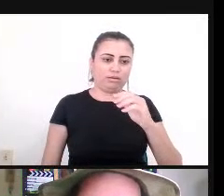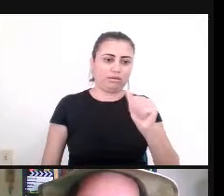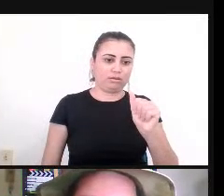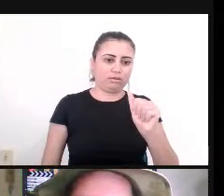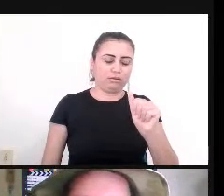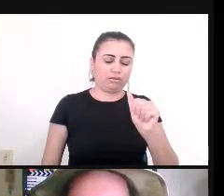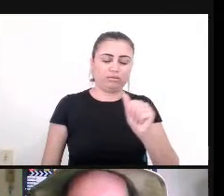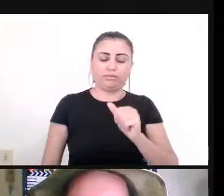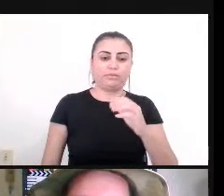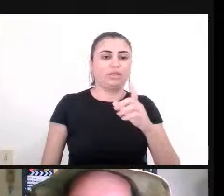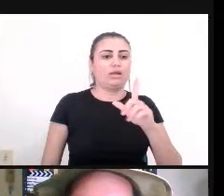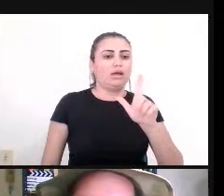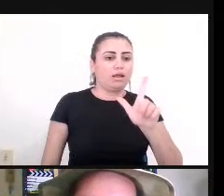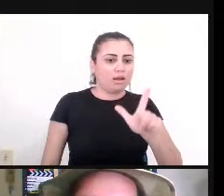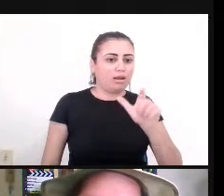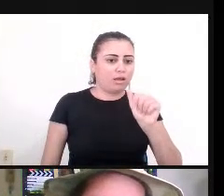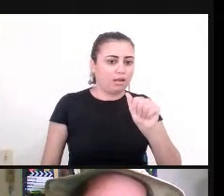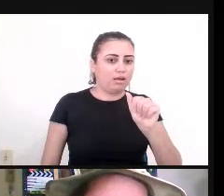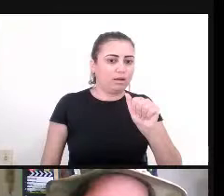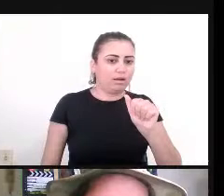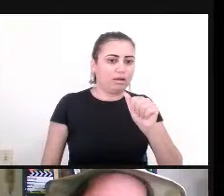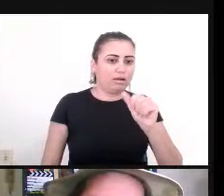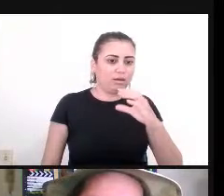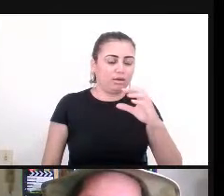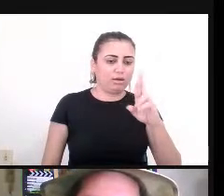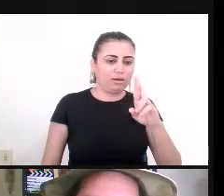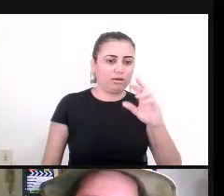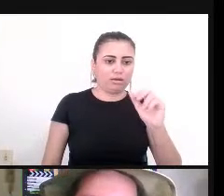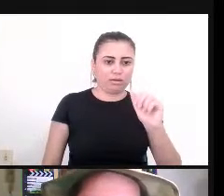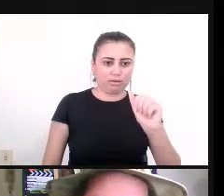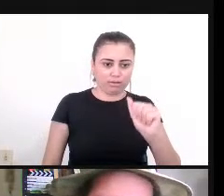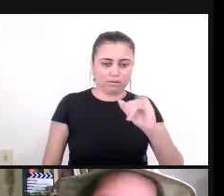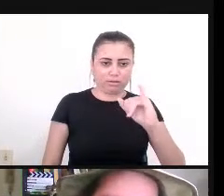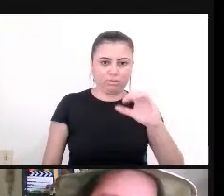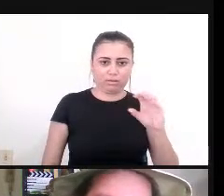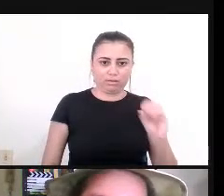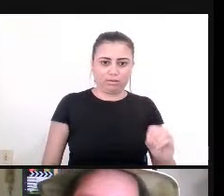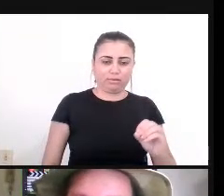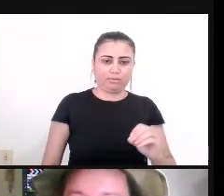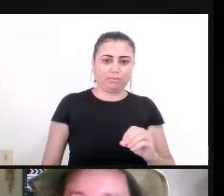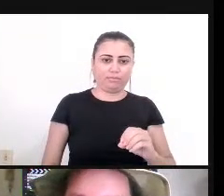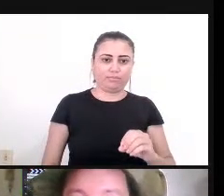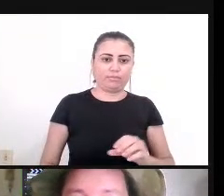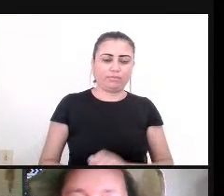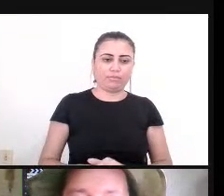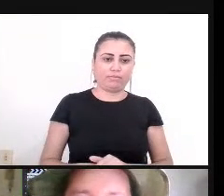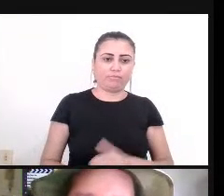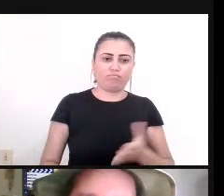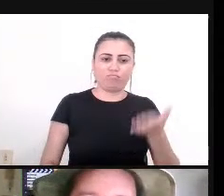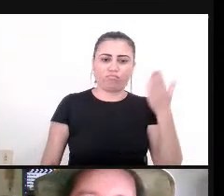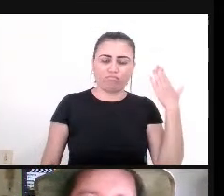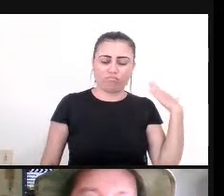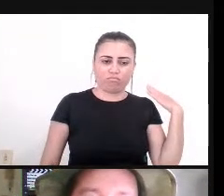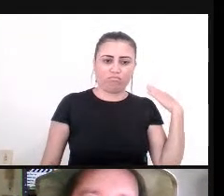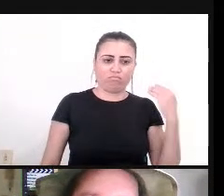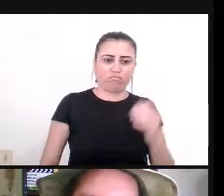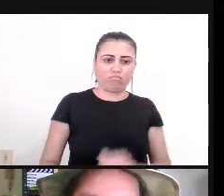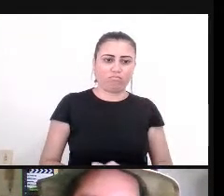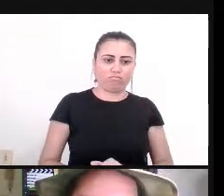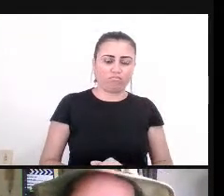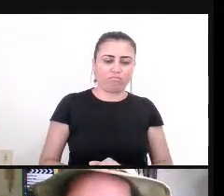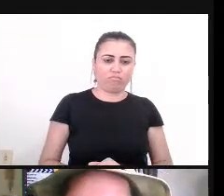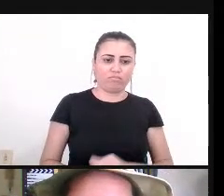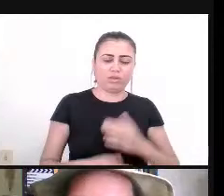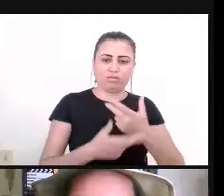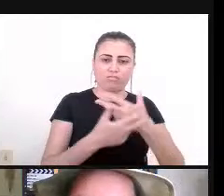as escolopendromorfas, né? Essa aqui, Escolopendra viridicornis, antiga, tem também, né, a Escolopendra gigantea, mas